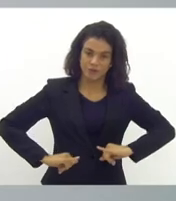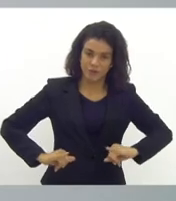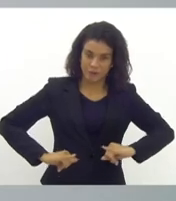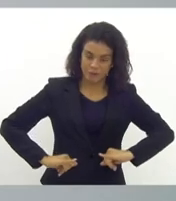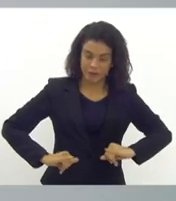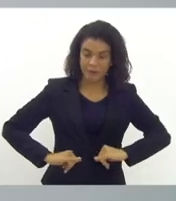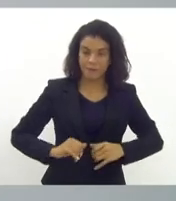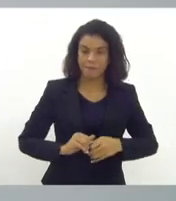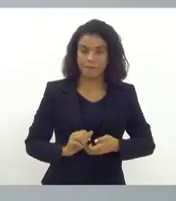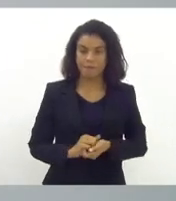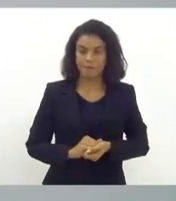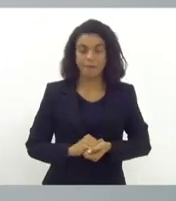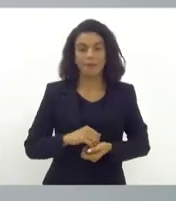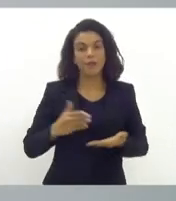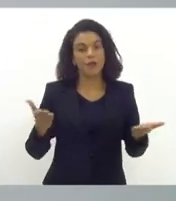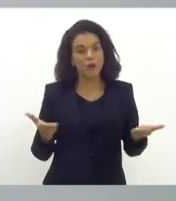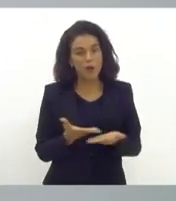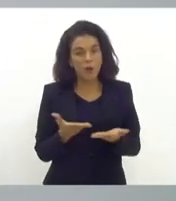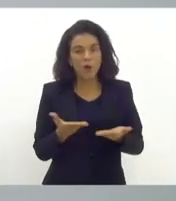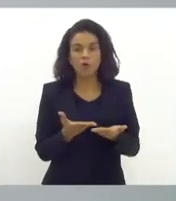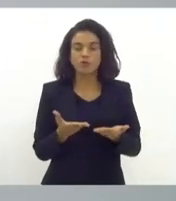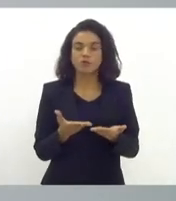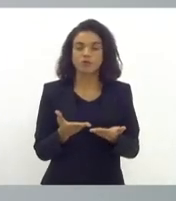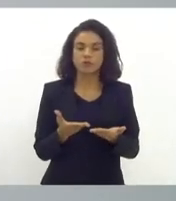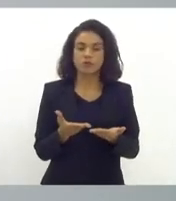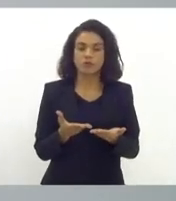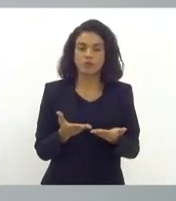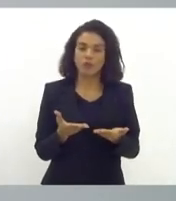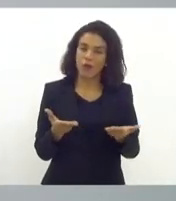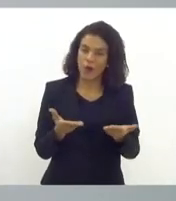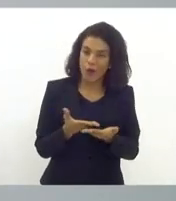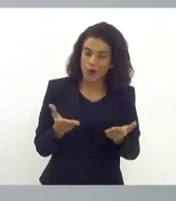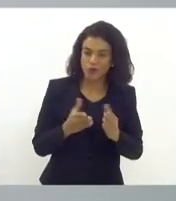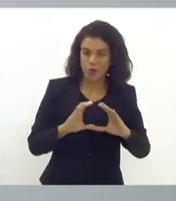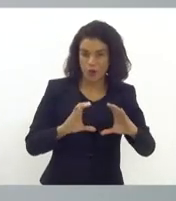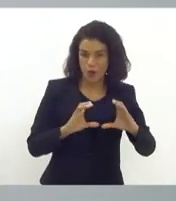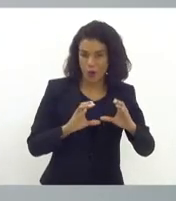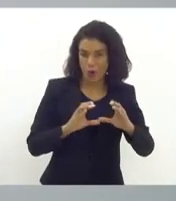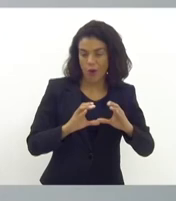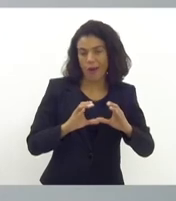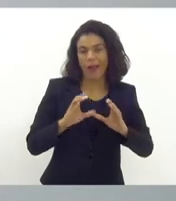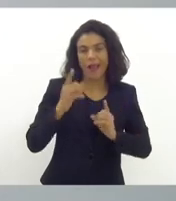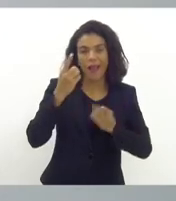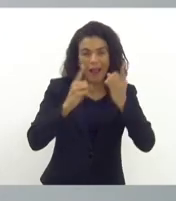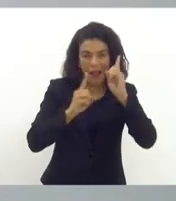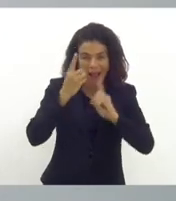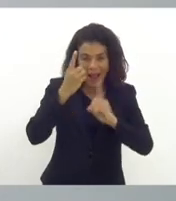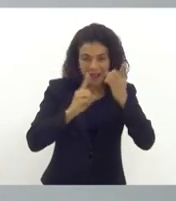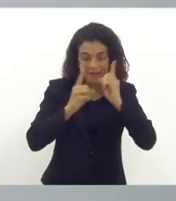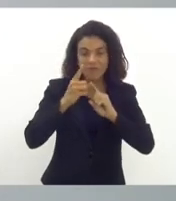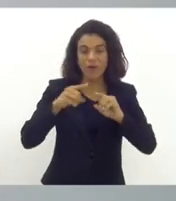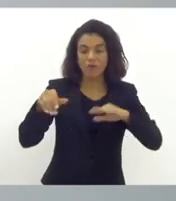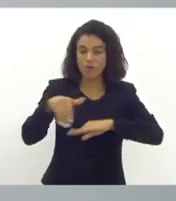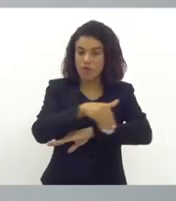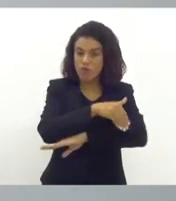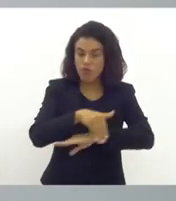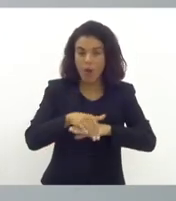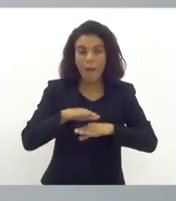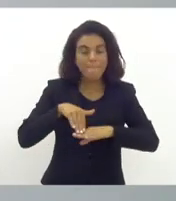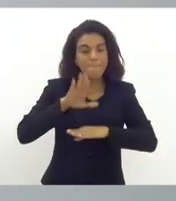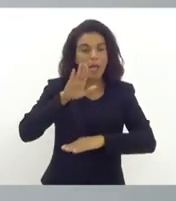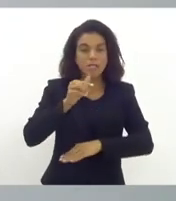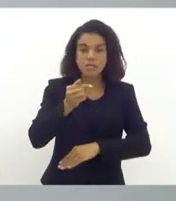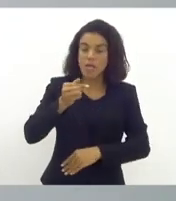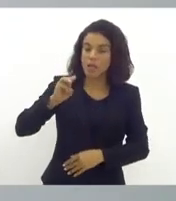e hoje nós envolvemos eu digo que o carnaval do bloco de rua envolve mais de 7 milhões de foliões